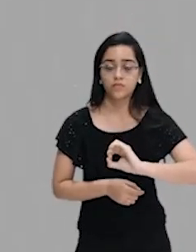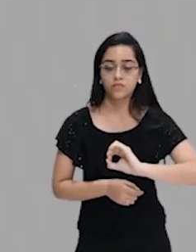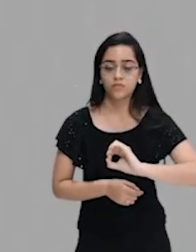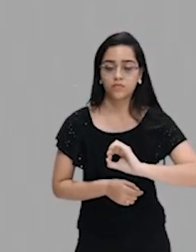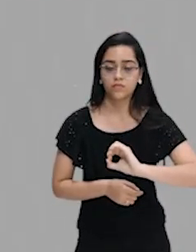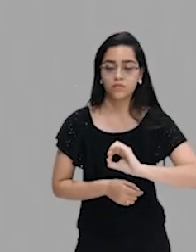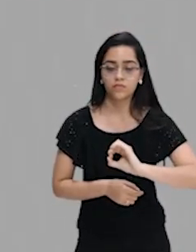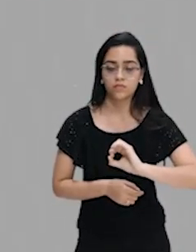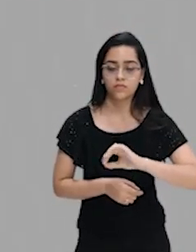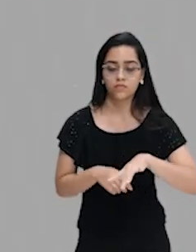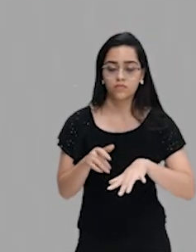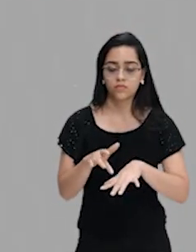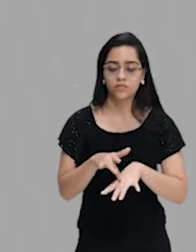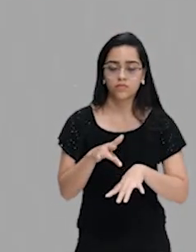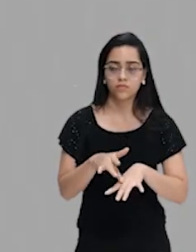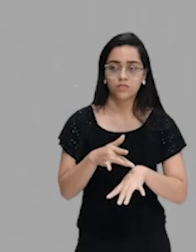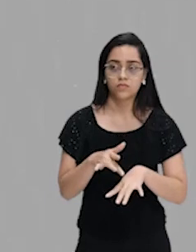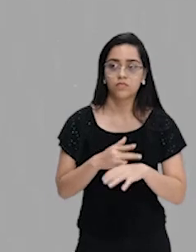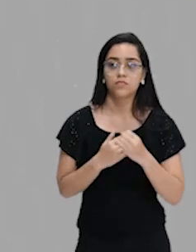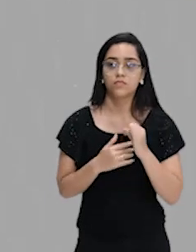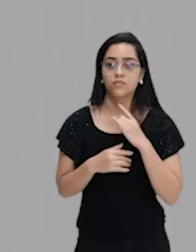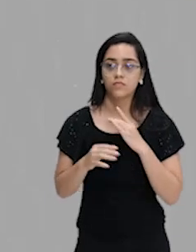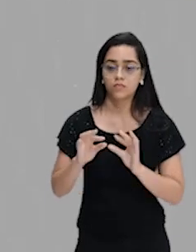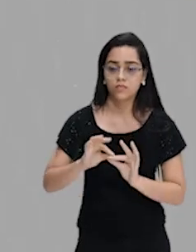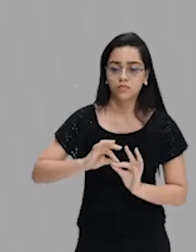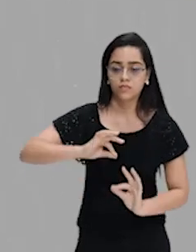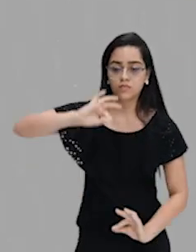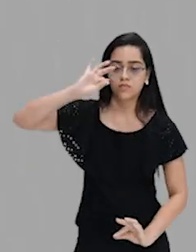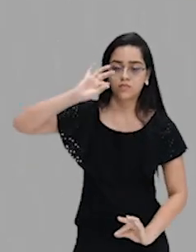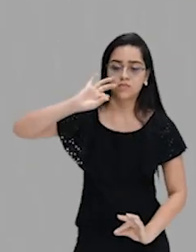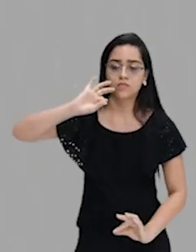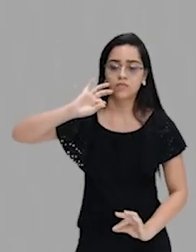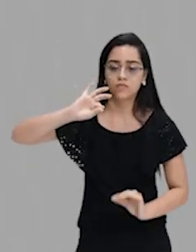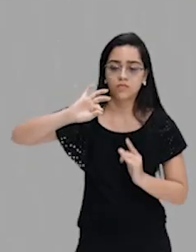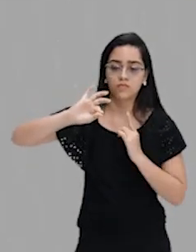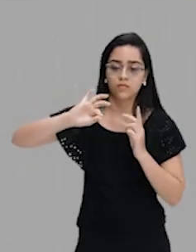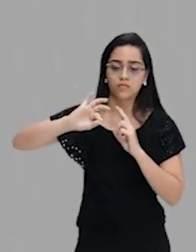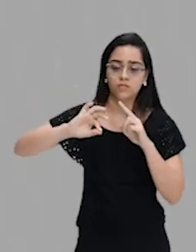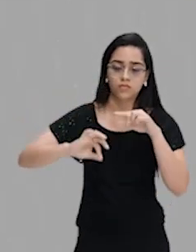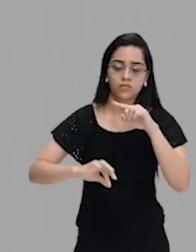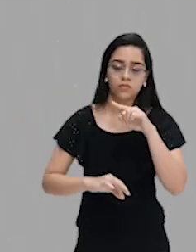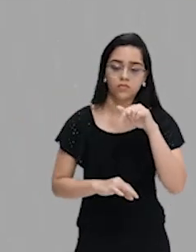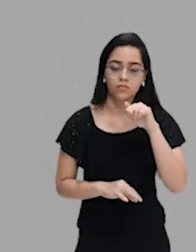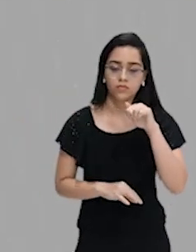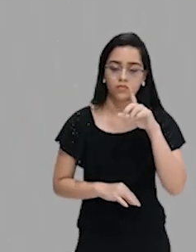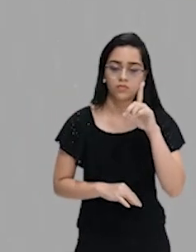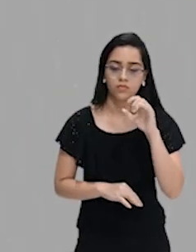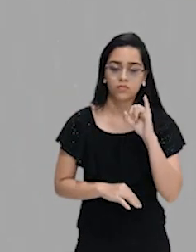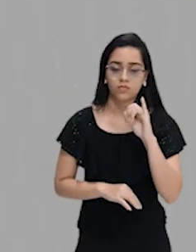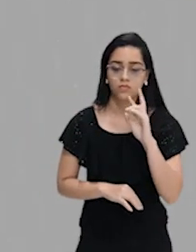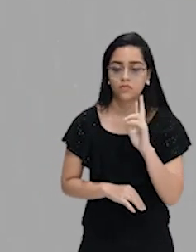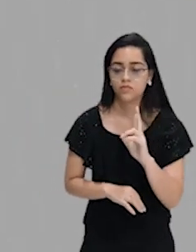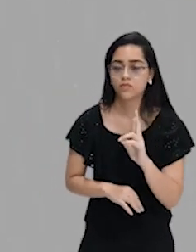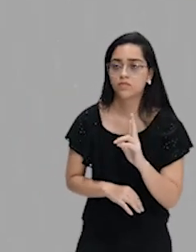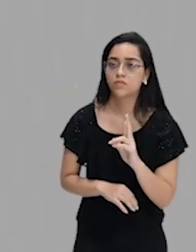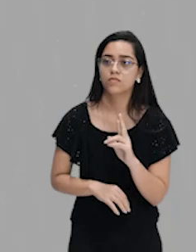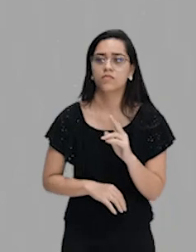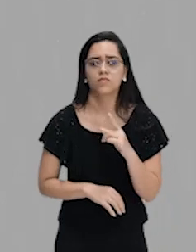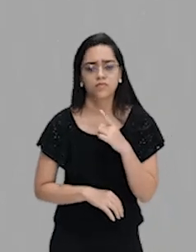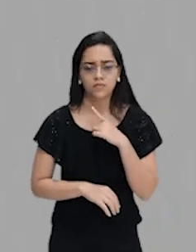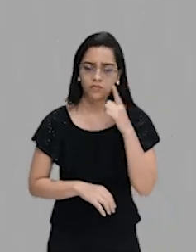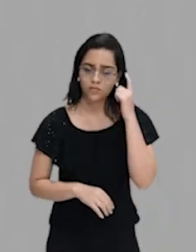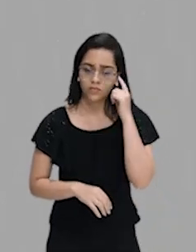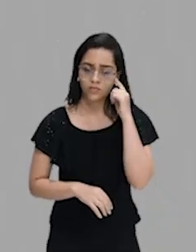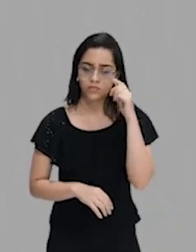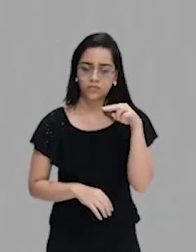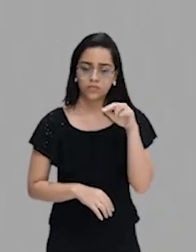dos nossos pés. Ok? A linha reta abaixo dos nossos pés é o que nós chamamos de nadir, ok? Só para ter uma ideia